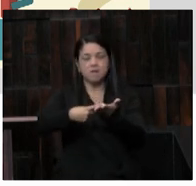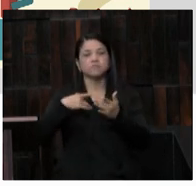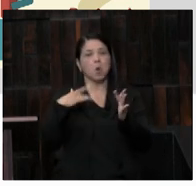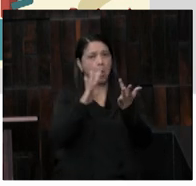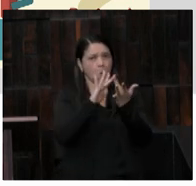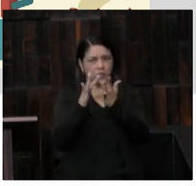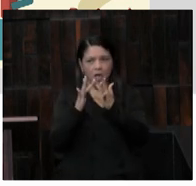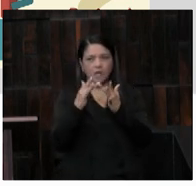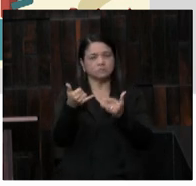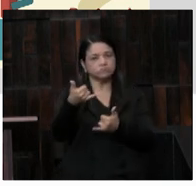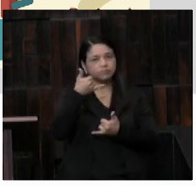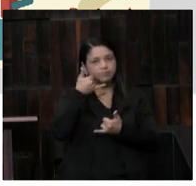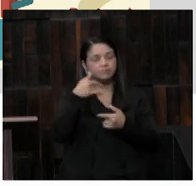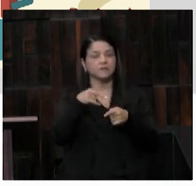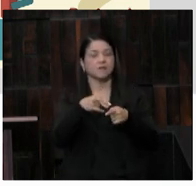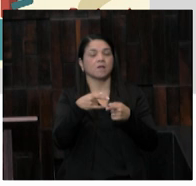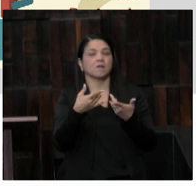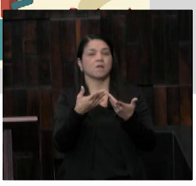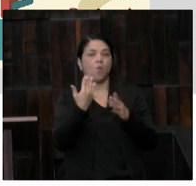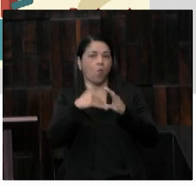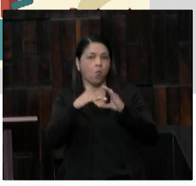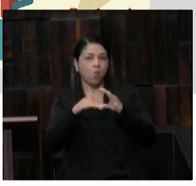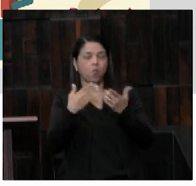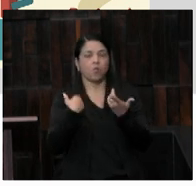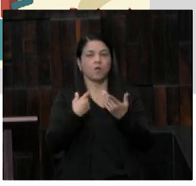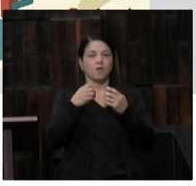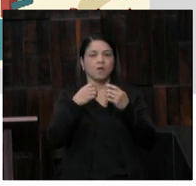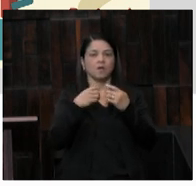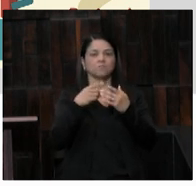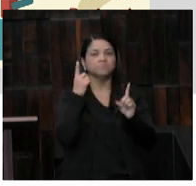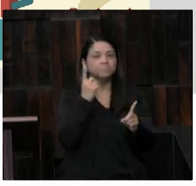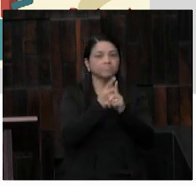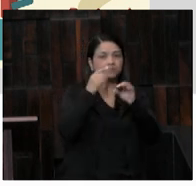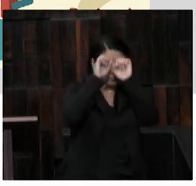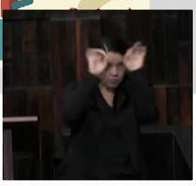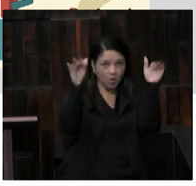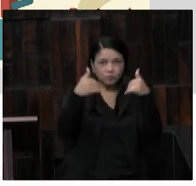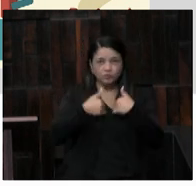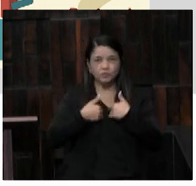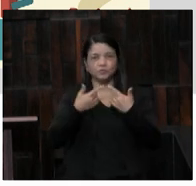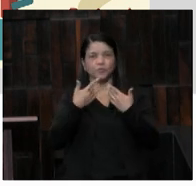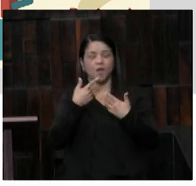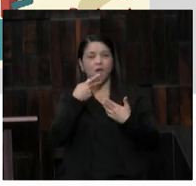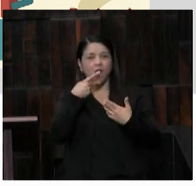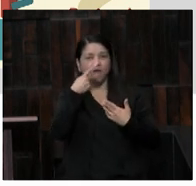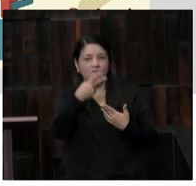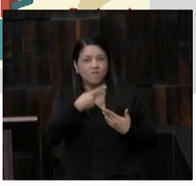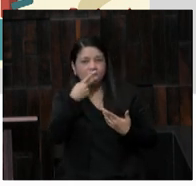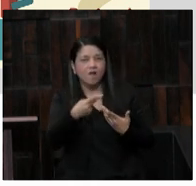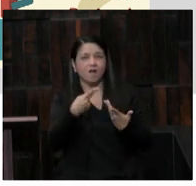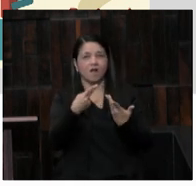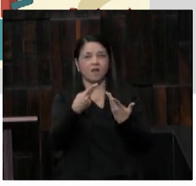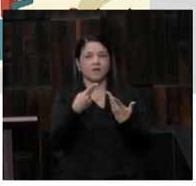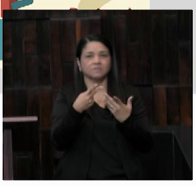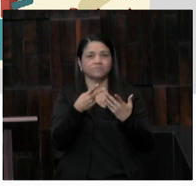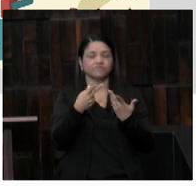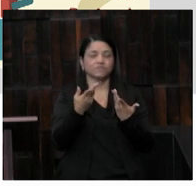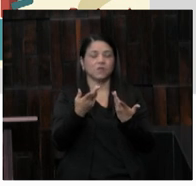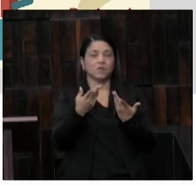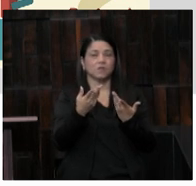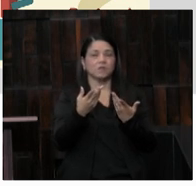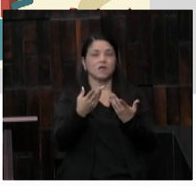contato depois, falando sobre identificação do autismo, sobre a fala e a comunicação funcional, a importância